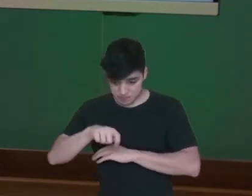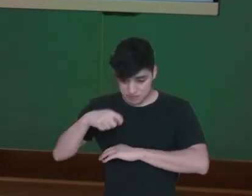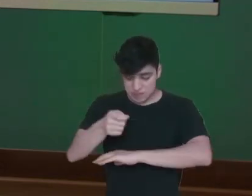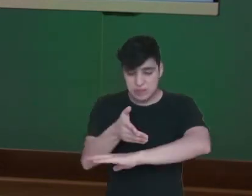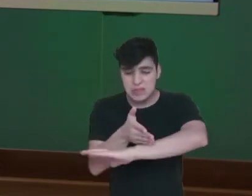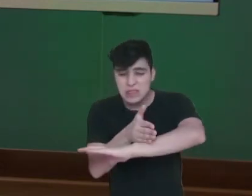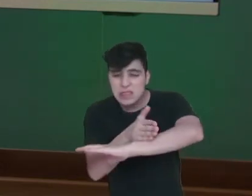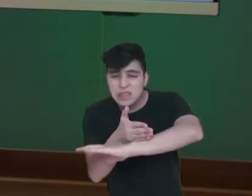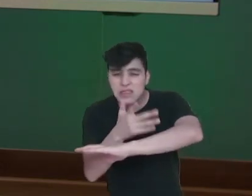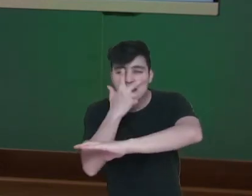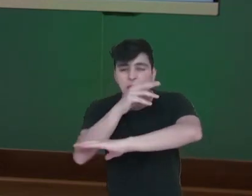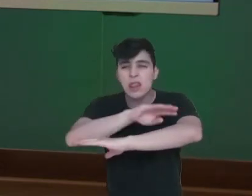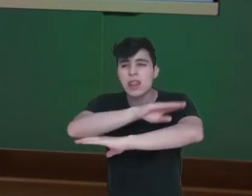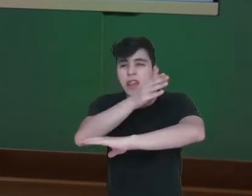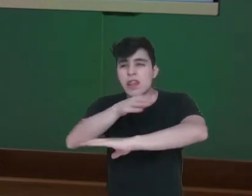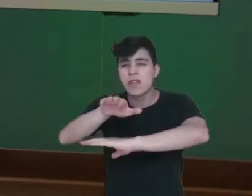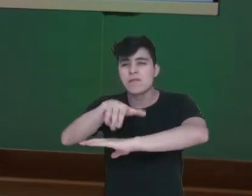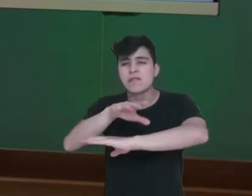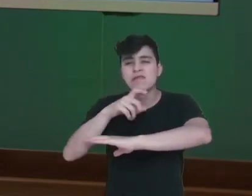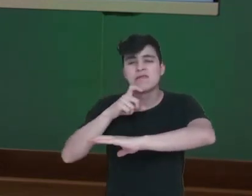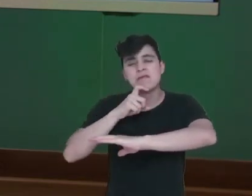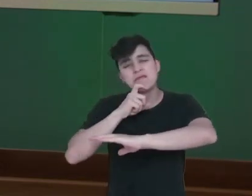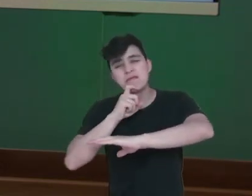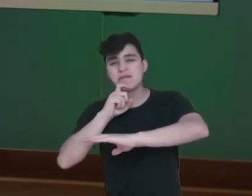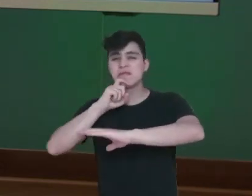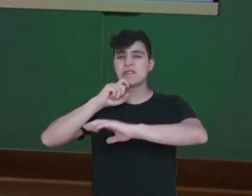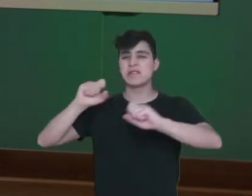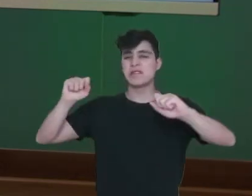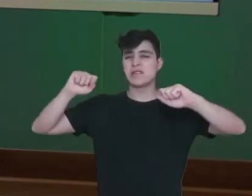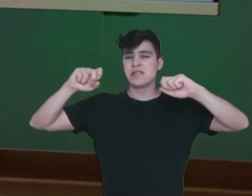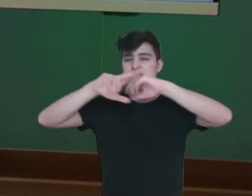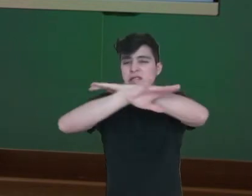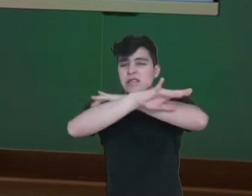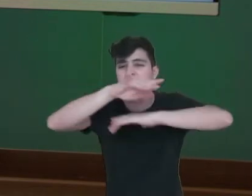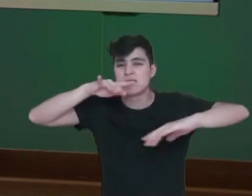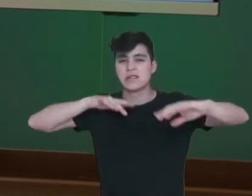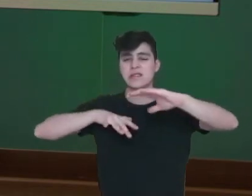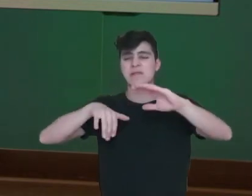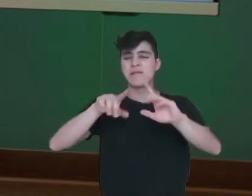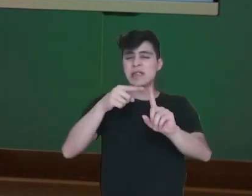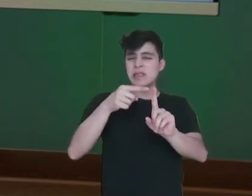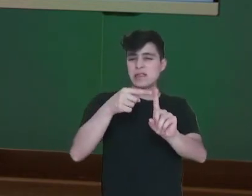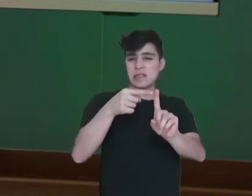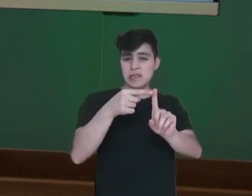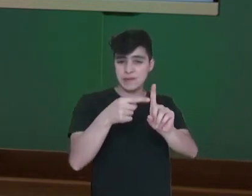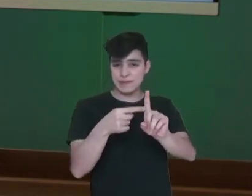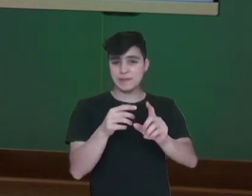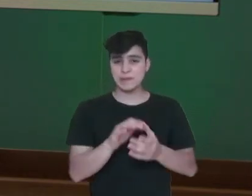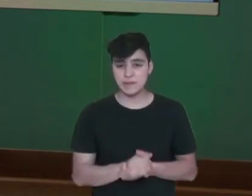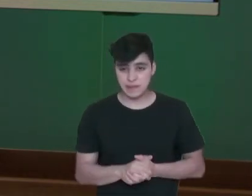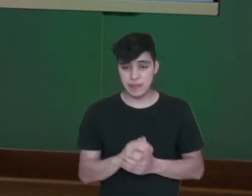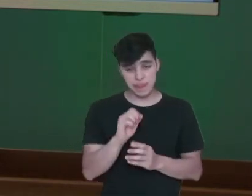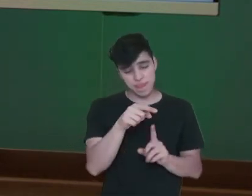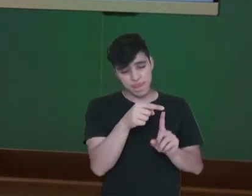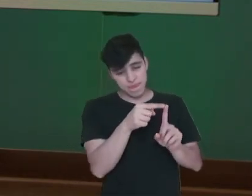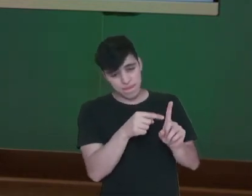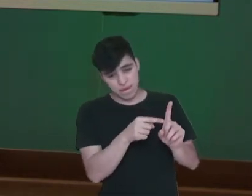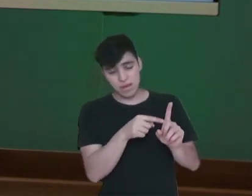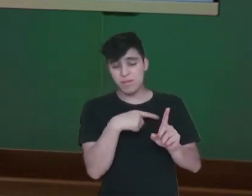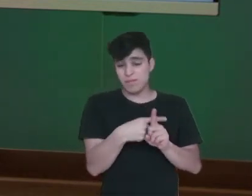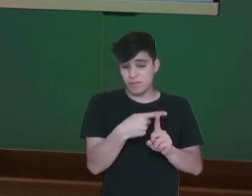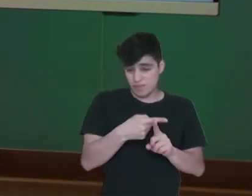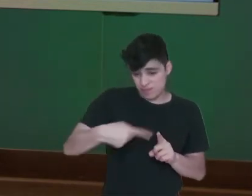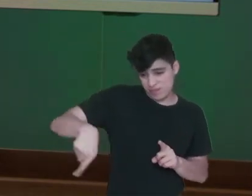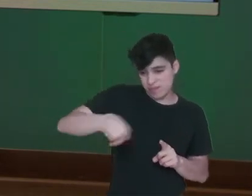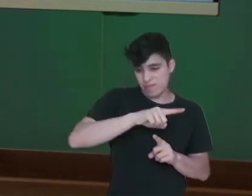mais ameno, né? Mais fresco, de temperaturas mais baixas. É mais baixa por causa